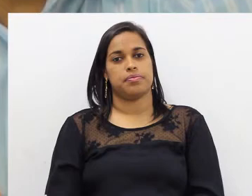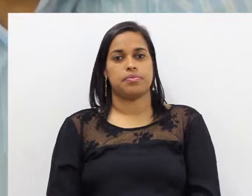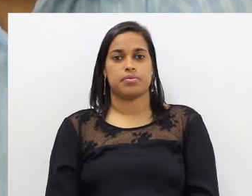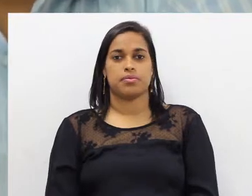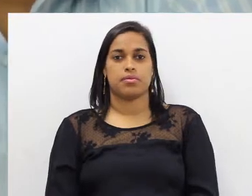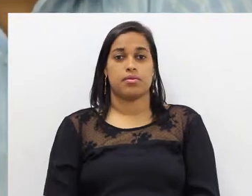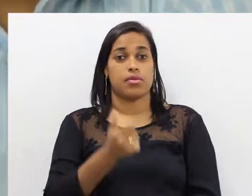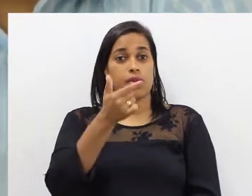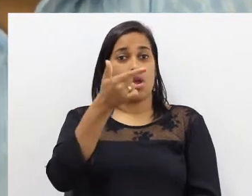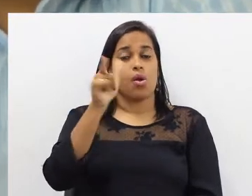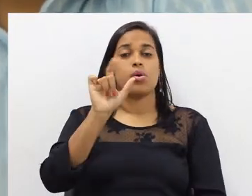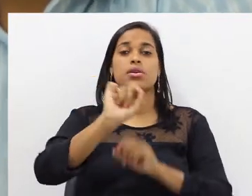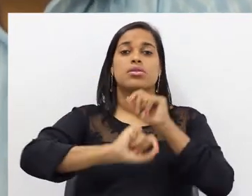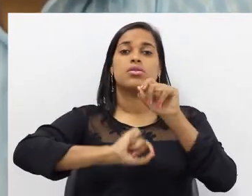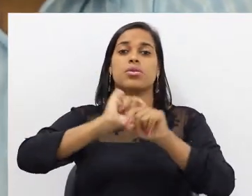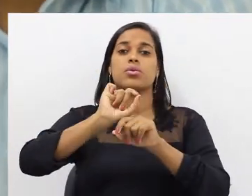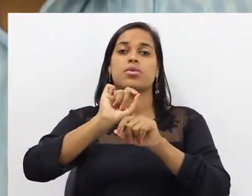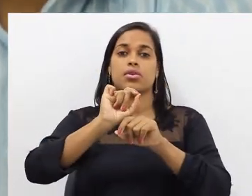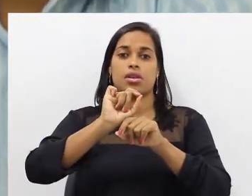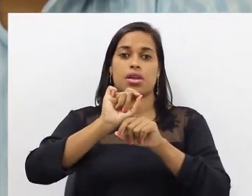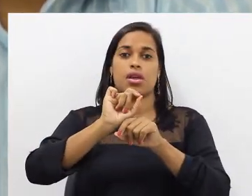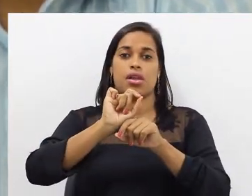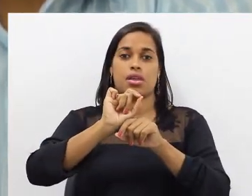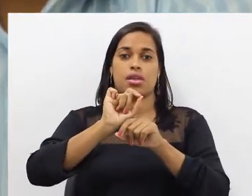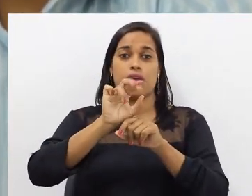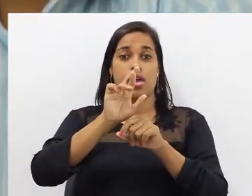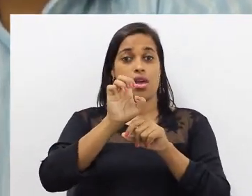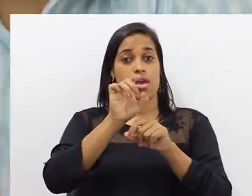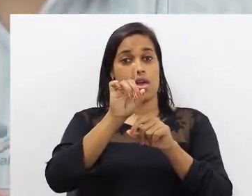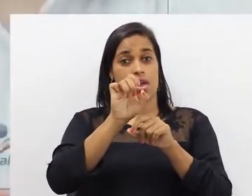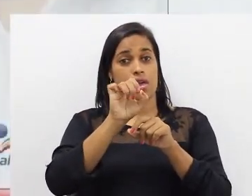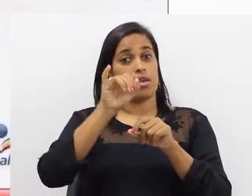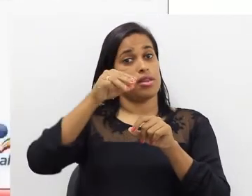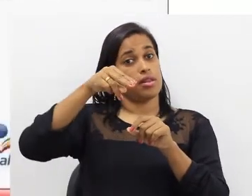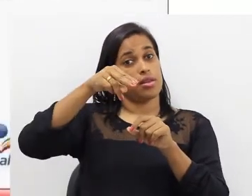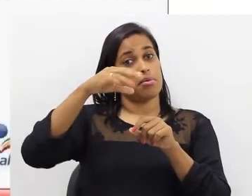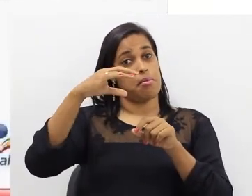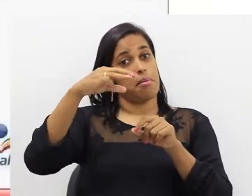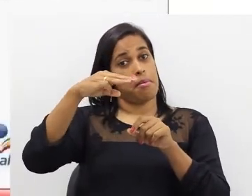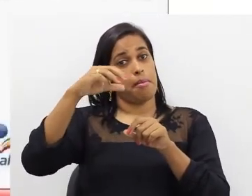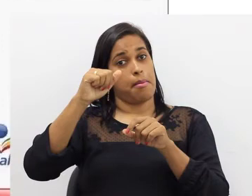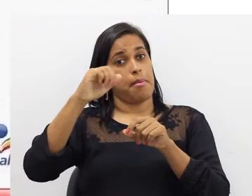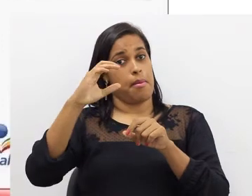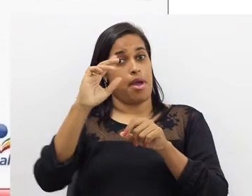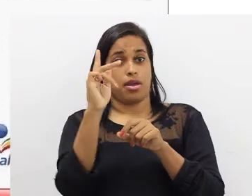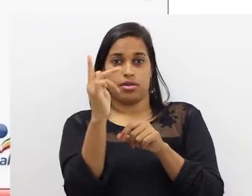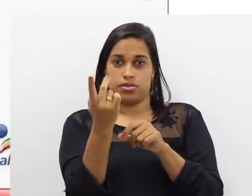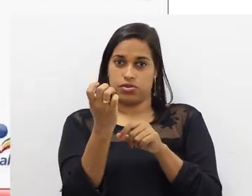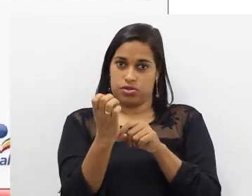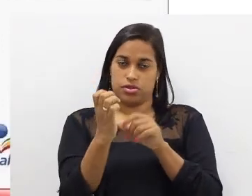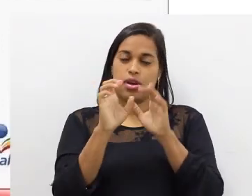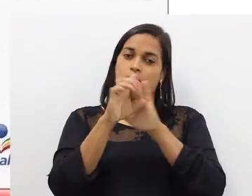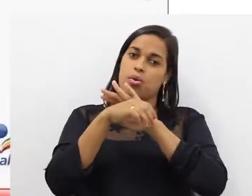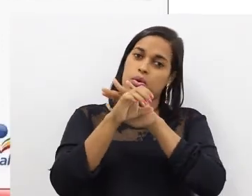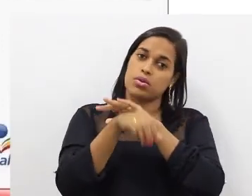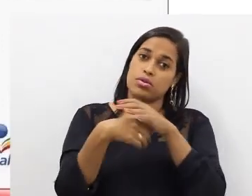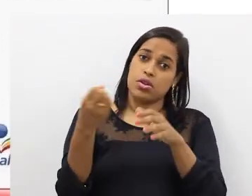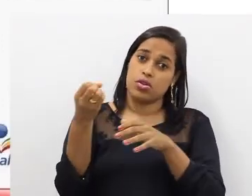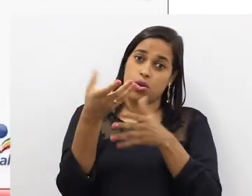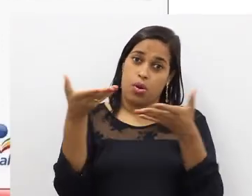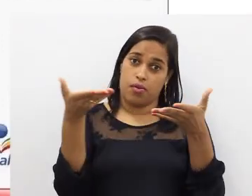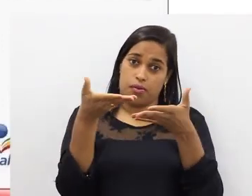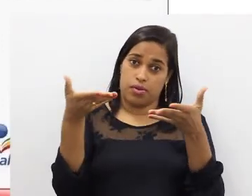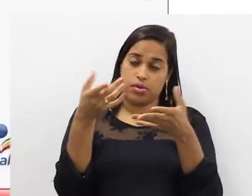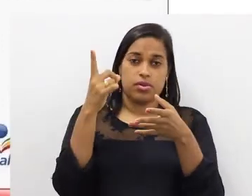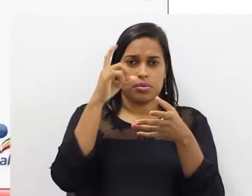A próxima topologia é a rede malha, a rede mesh. A rede mesh é um conceito que está chegando agora e a gente vai